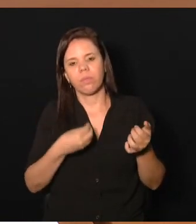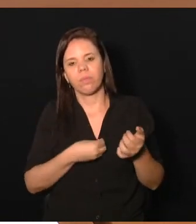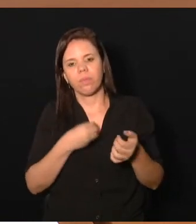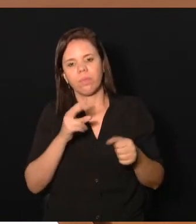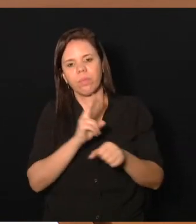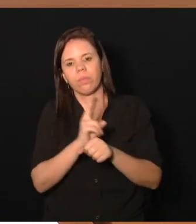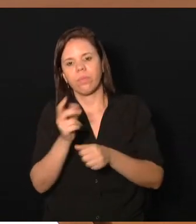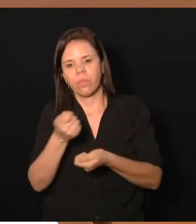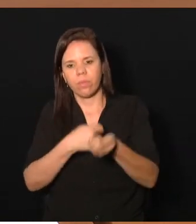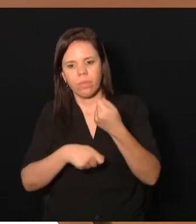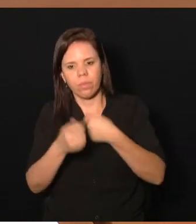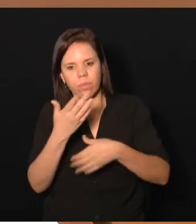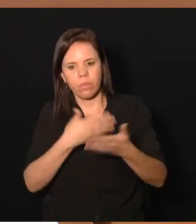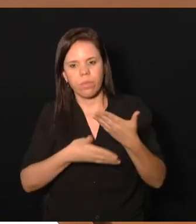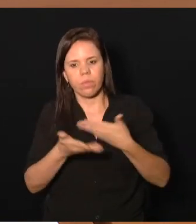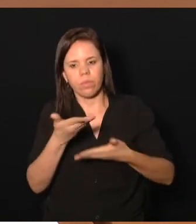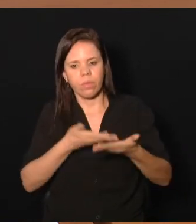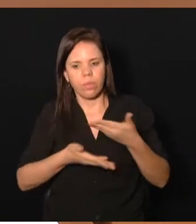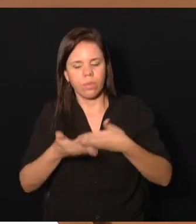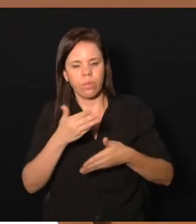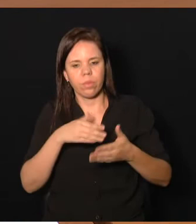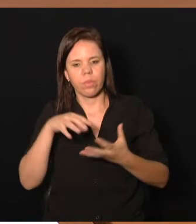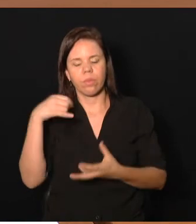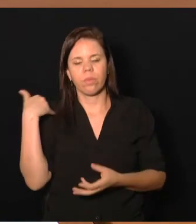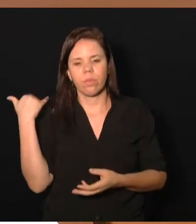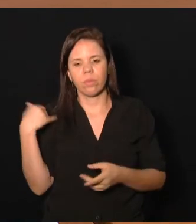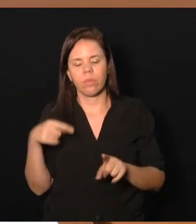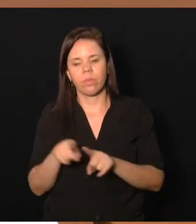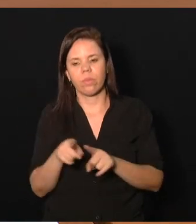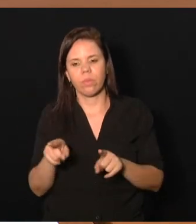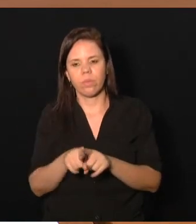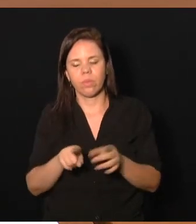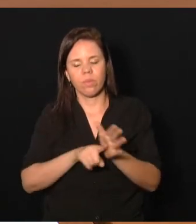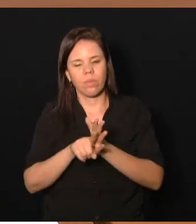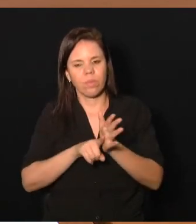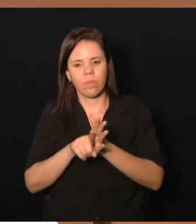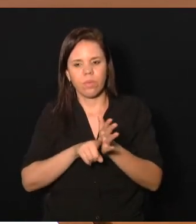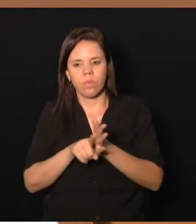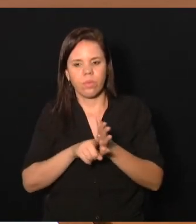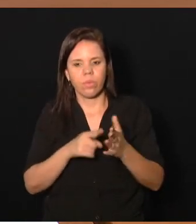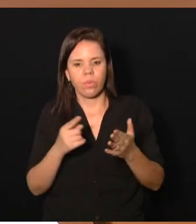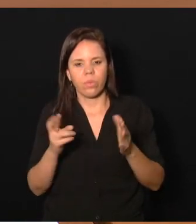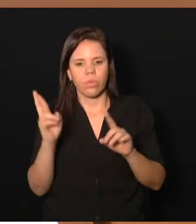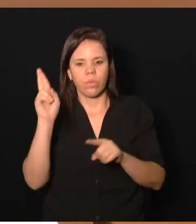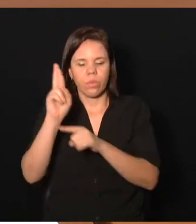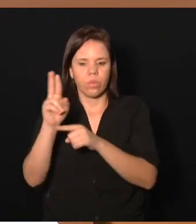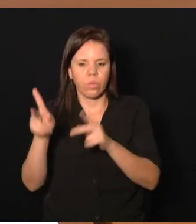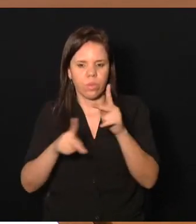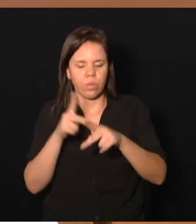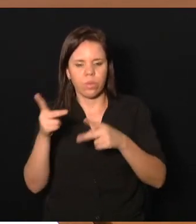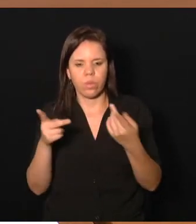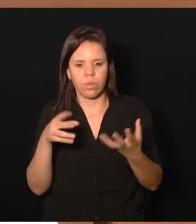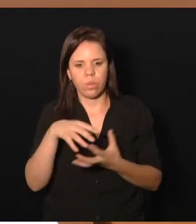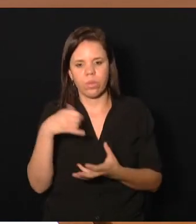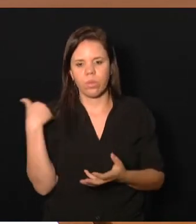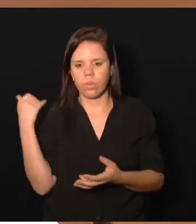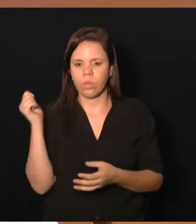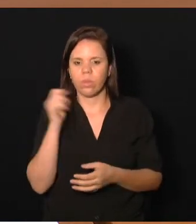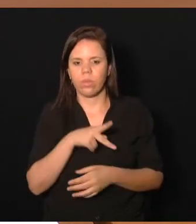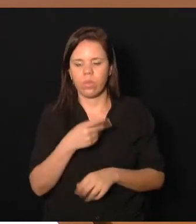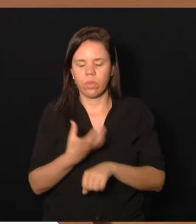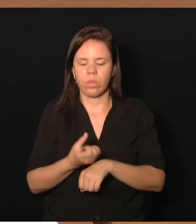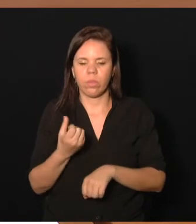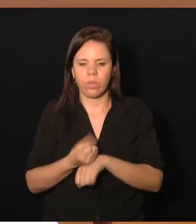integração social das pessoas idosas. E, levantar dados estatísticos que forem referentes às pessoas idosas, aos aposentados